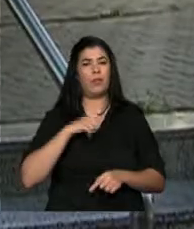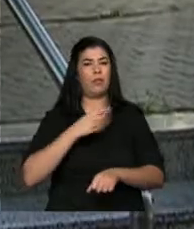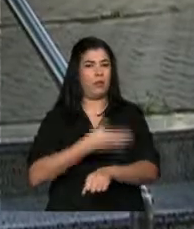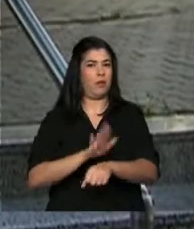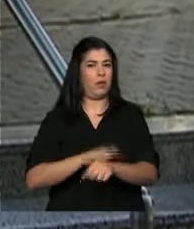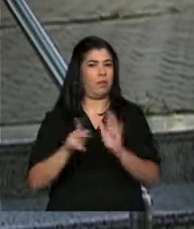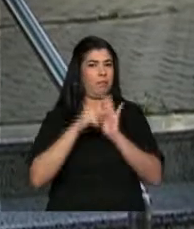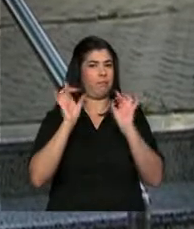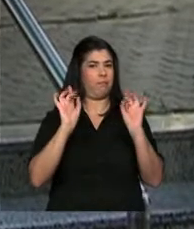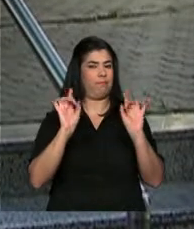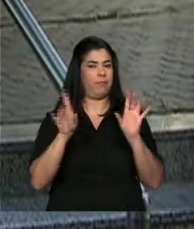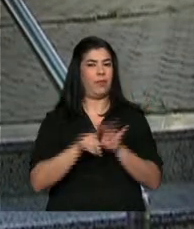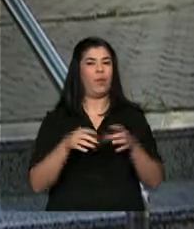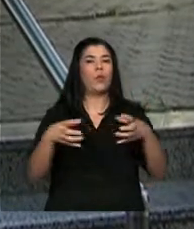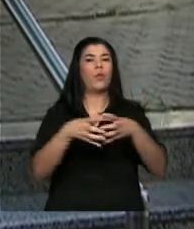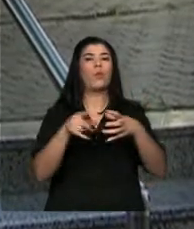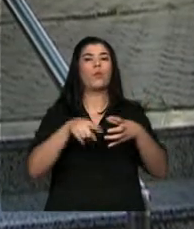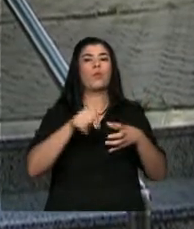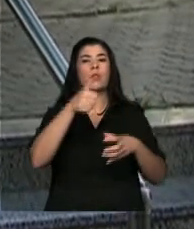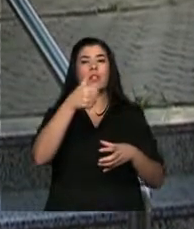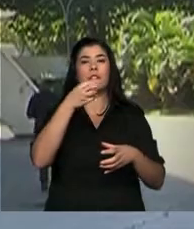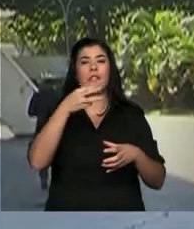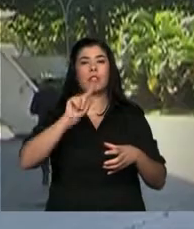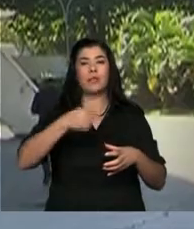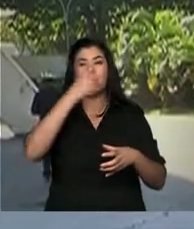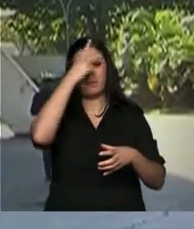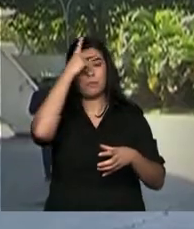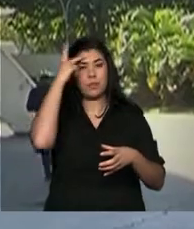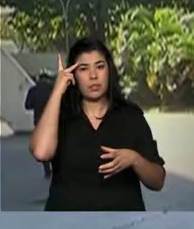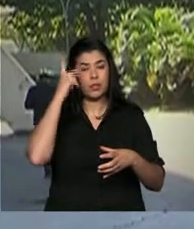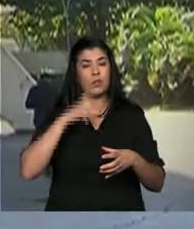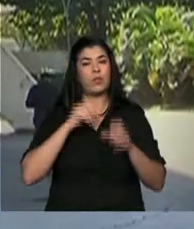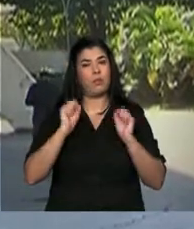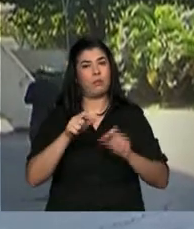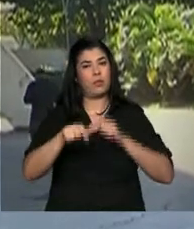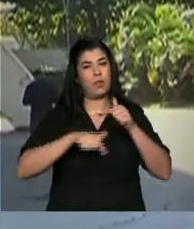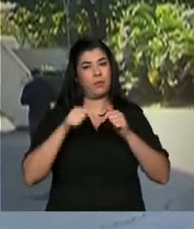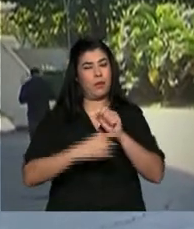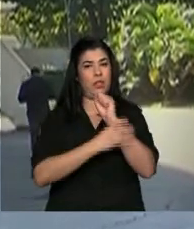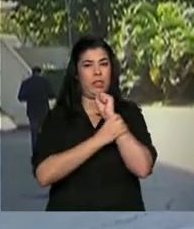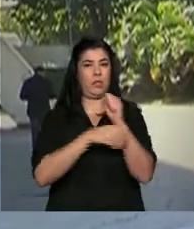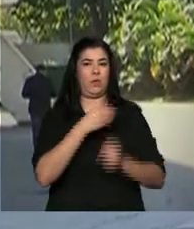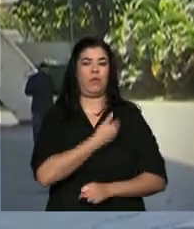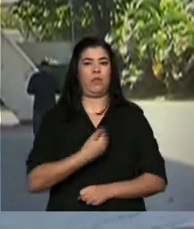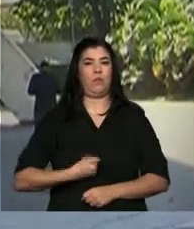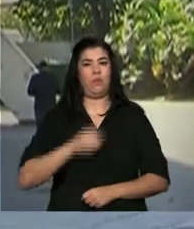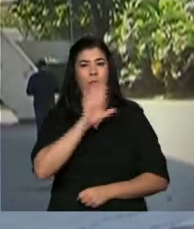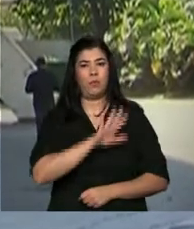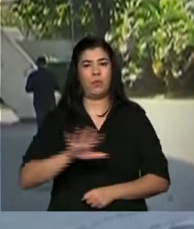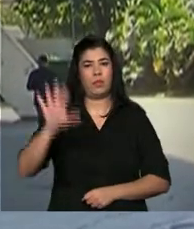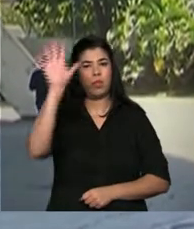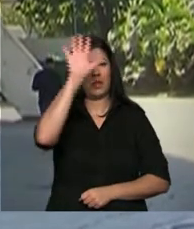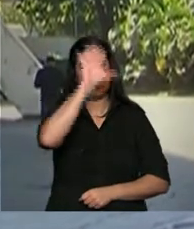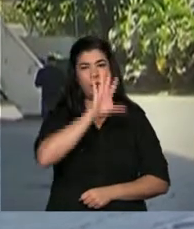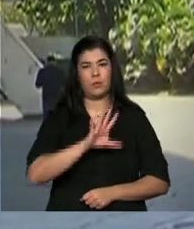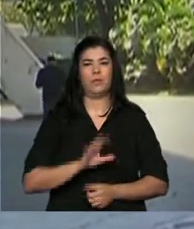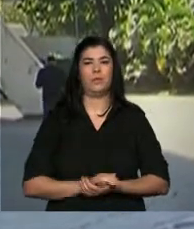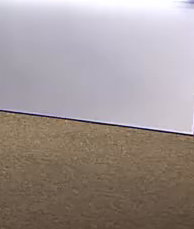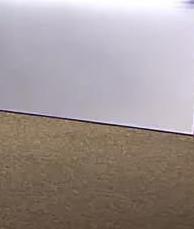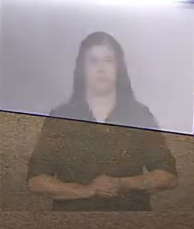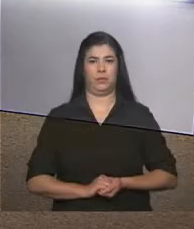O contingente tem hoje cerca de 13 mil profissionais aptos a atuar na segurança pública em qualquer parte do